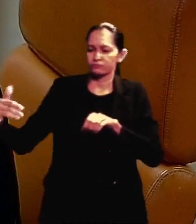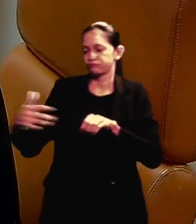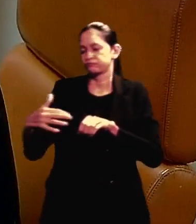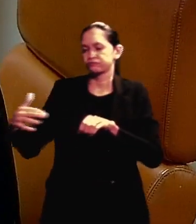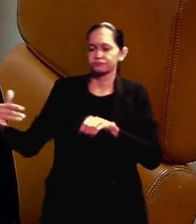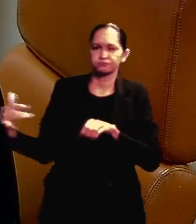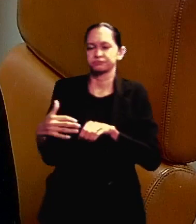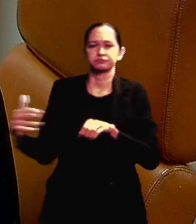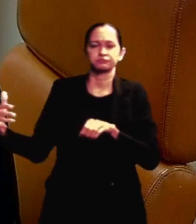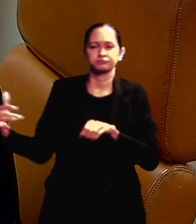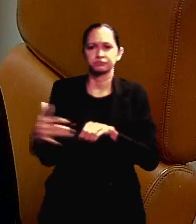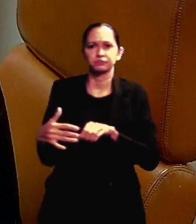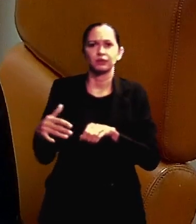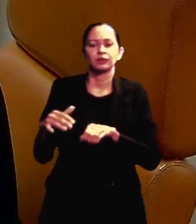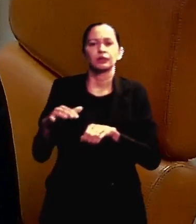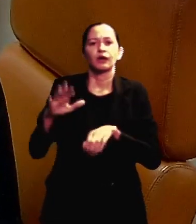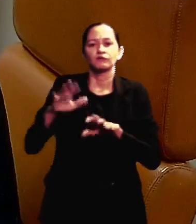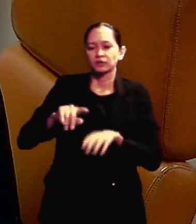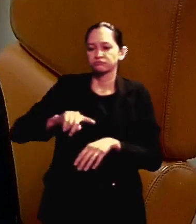Não, olha.